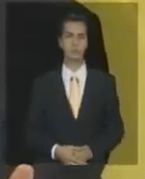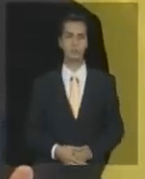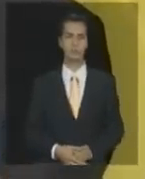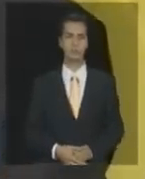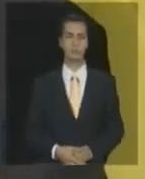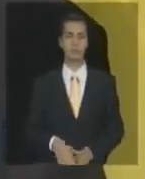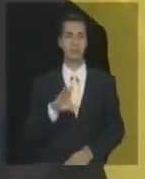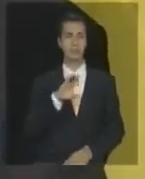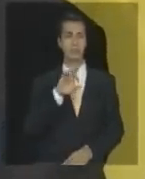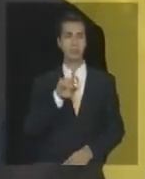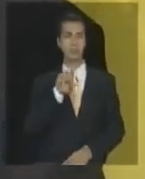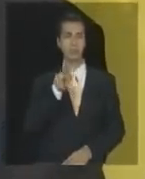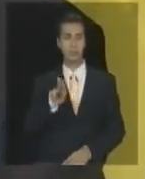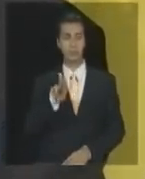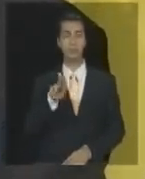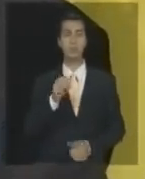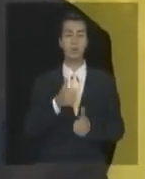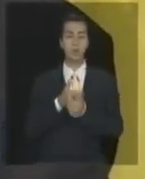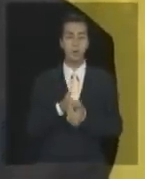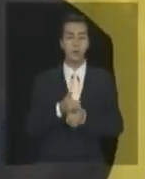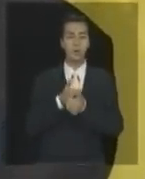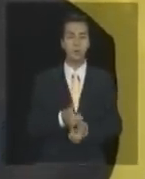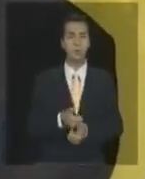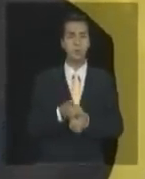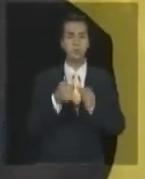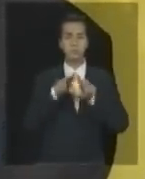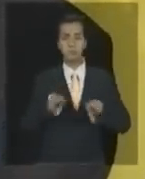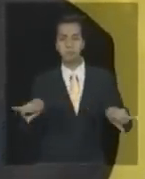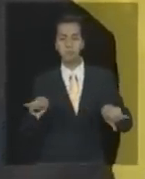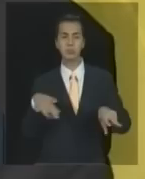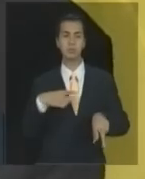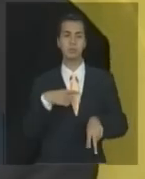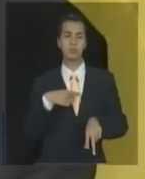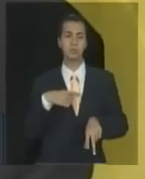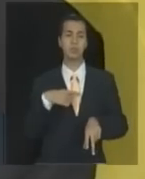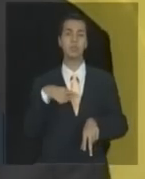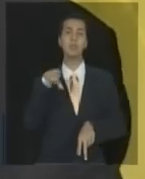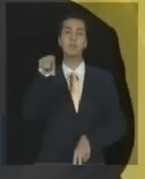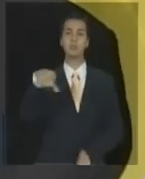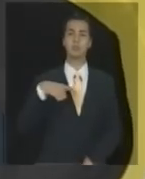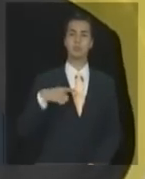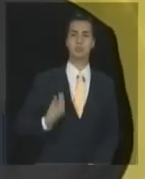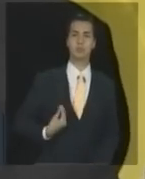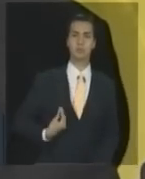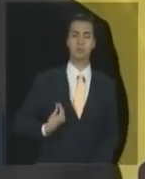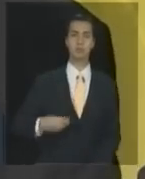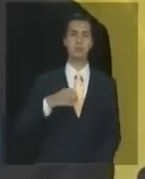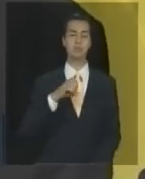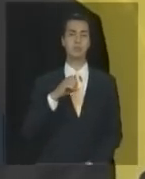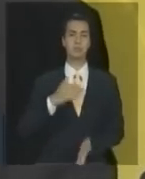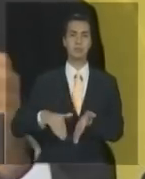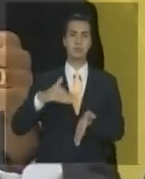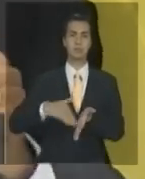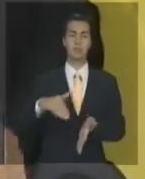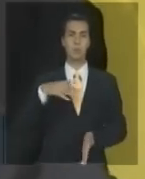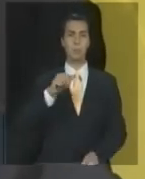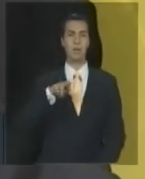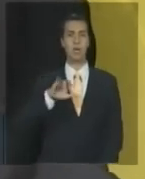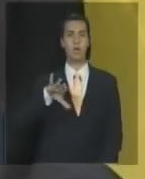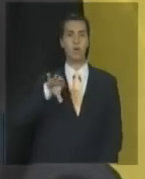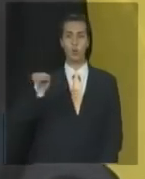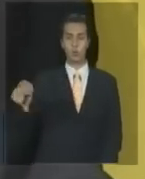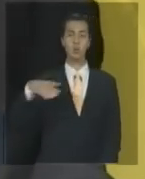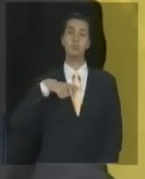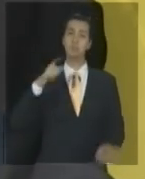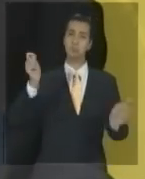que a CGU vem fazendo mostra, aqui está o secretário da área de prevenção, Dr. Mário Vinícius, que pode complementar